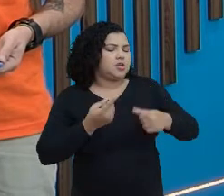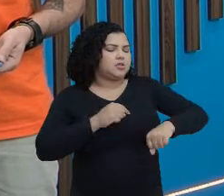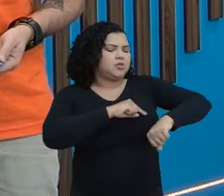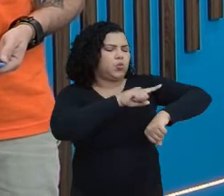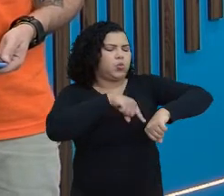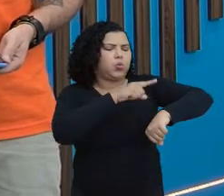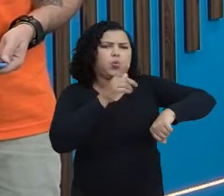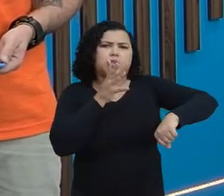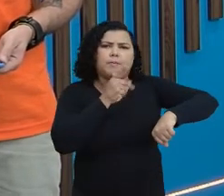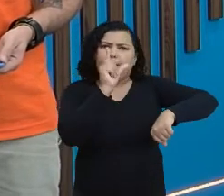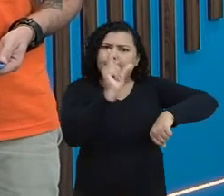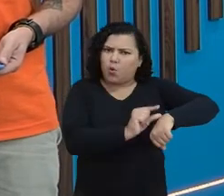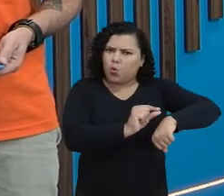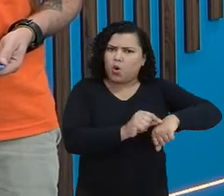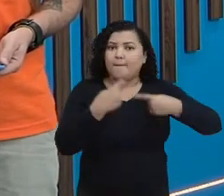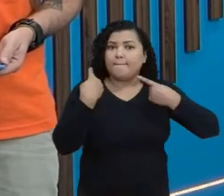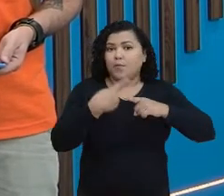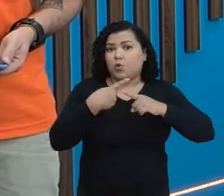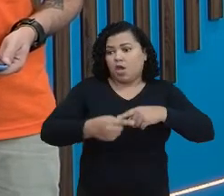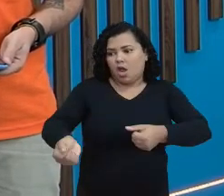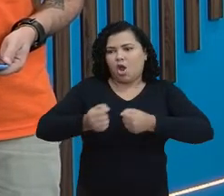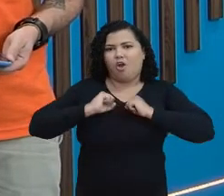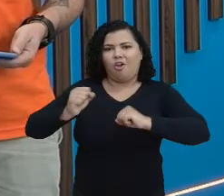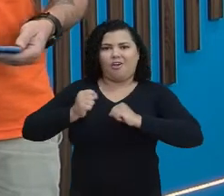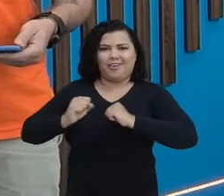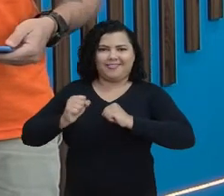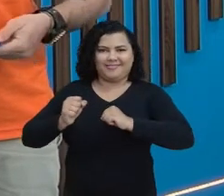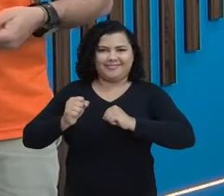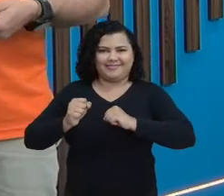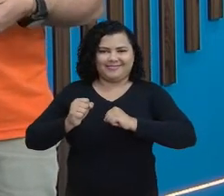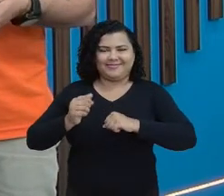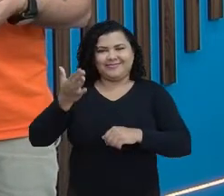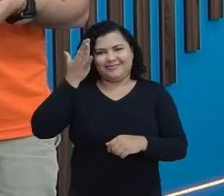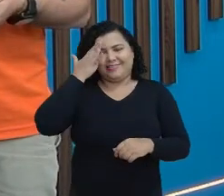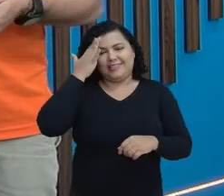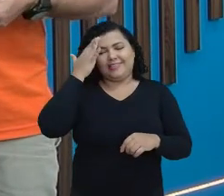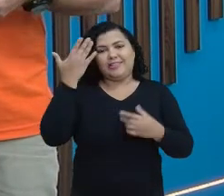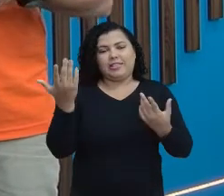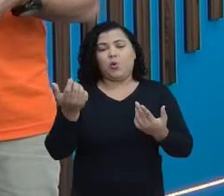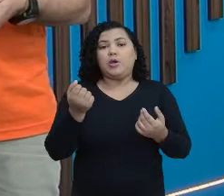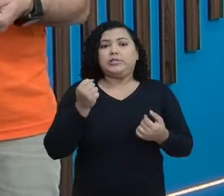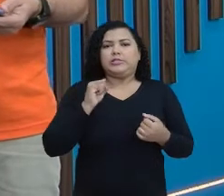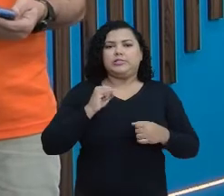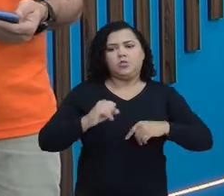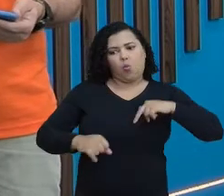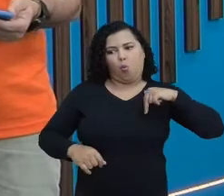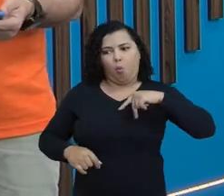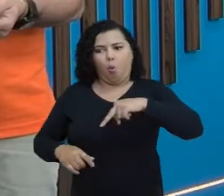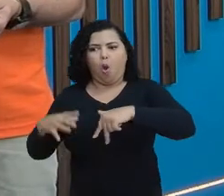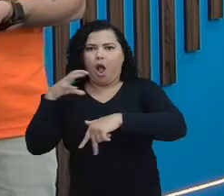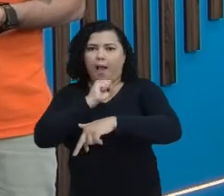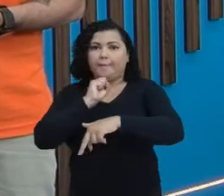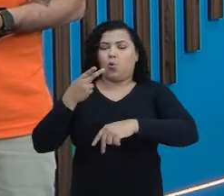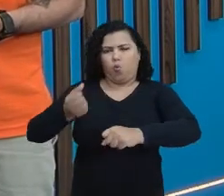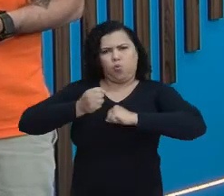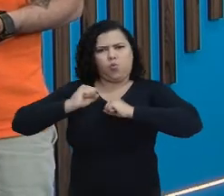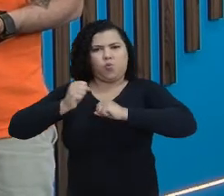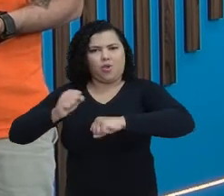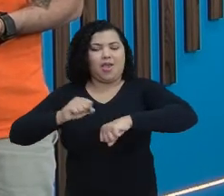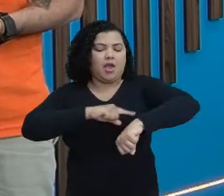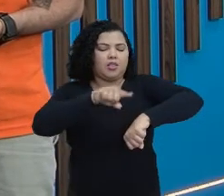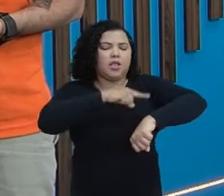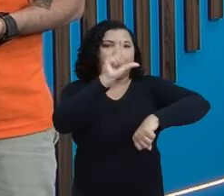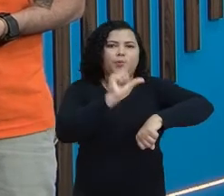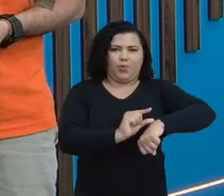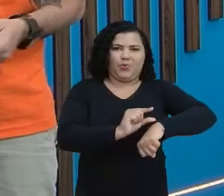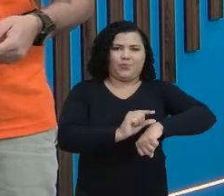menos tempo, é porque minha velocidade foi maior. Ou seja, eu indo mais rápido faz com que eu gaste menos